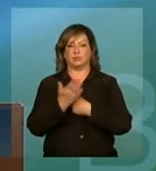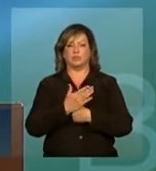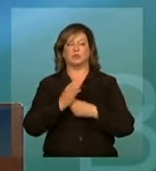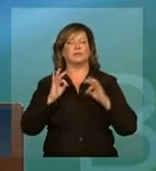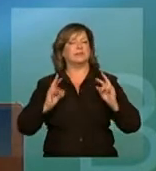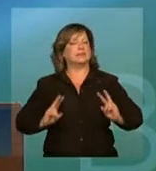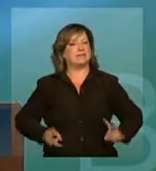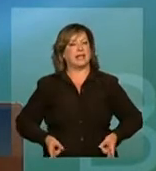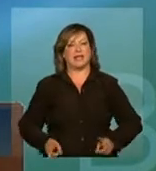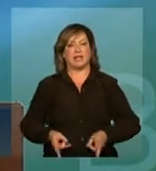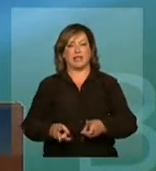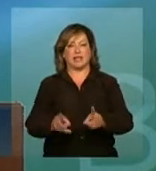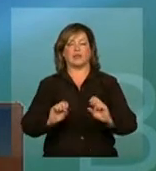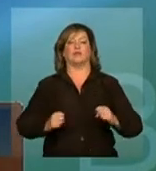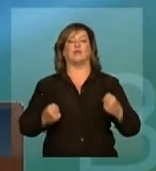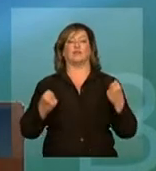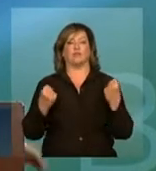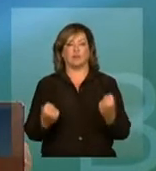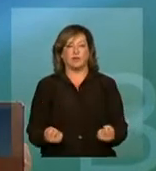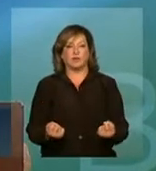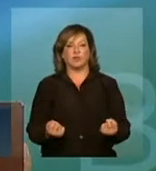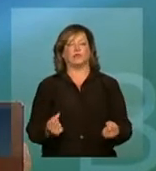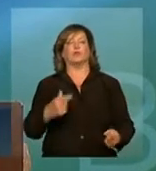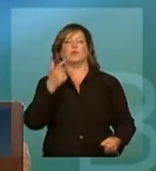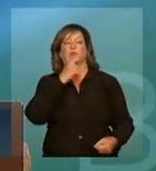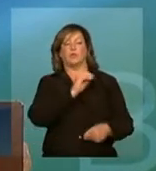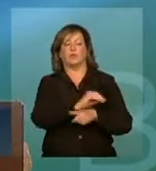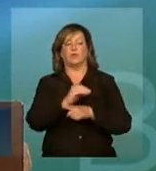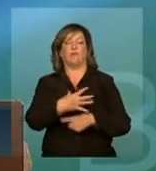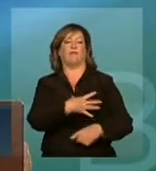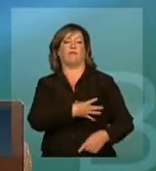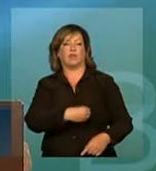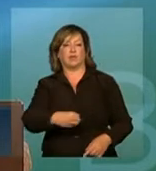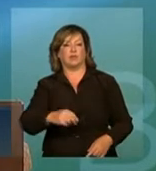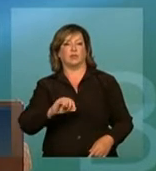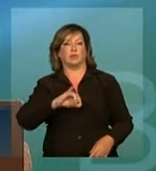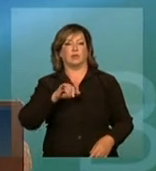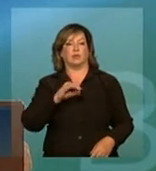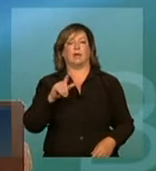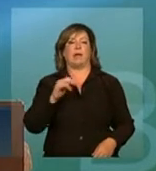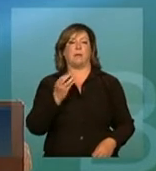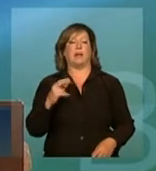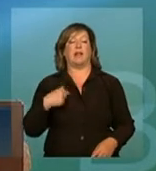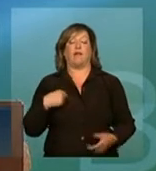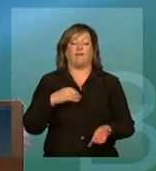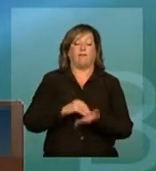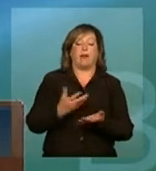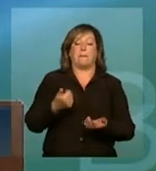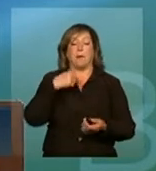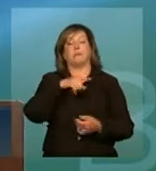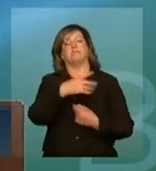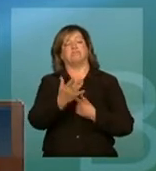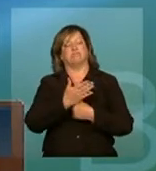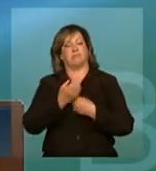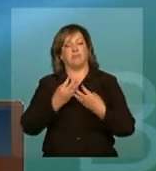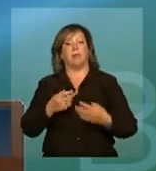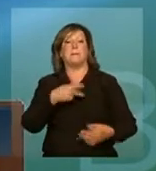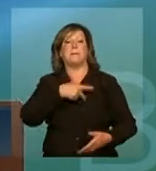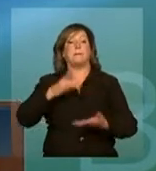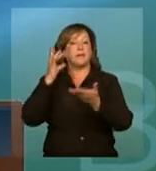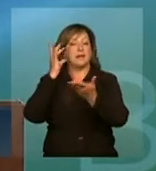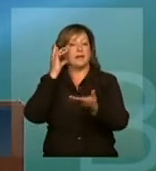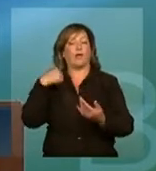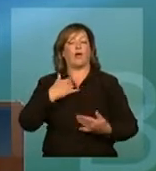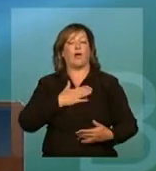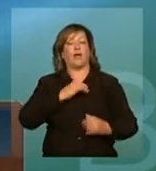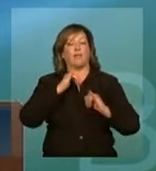os momentos e pelo esforço para compensar nossos filhos João Augusto e Gabriela nas minhas ausências. Para a presidenta Dilma, gostaria